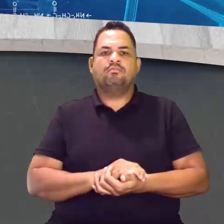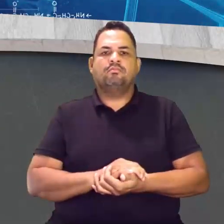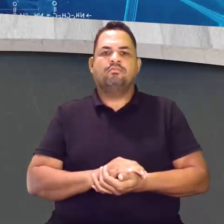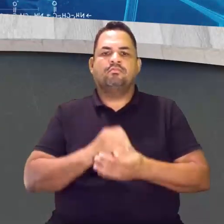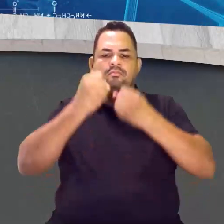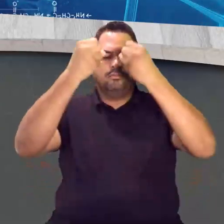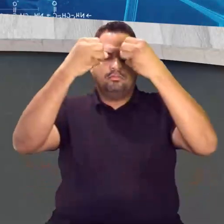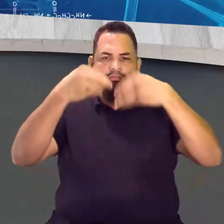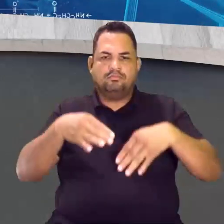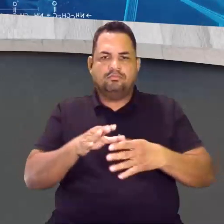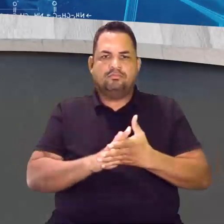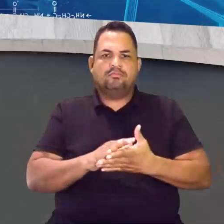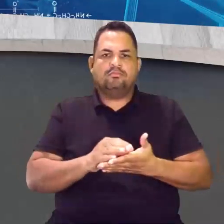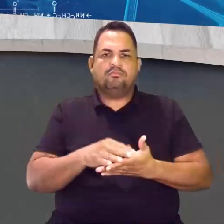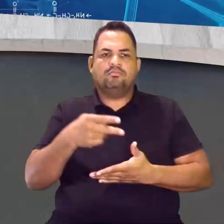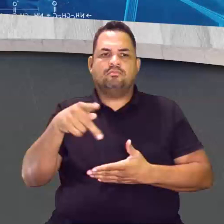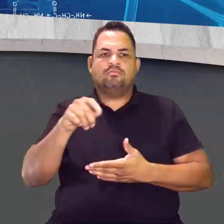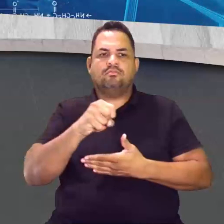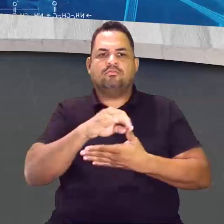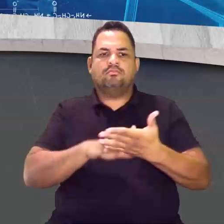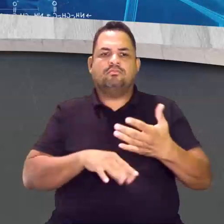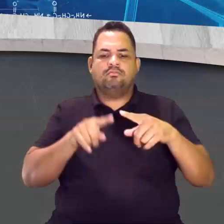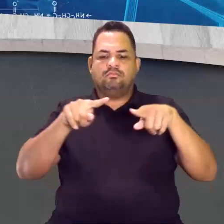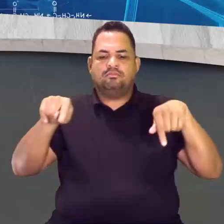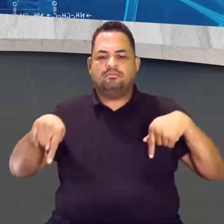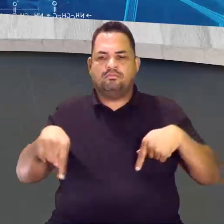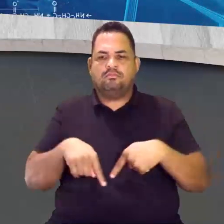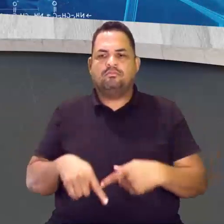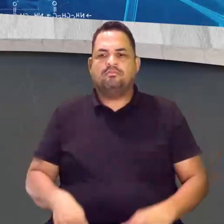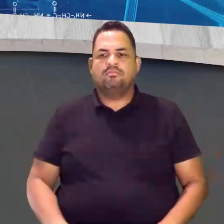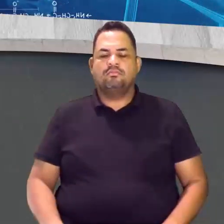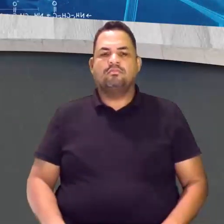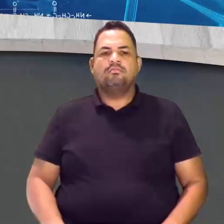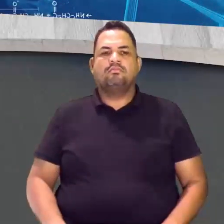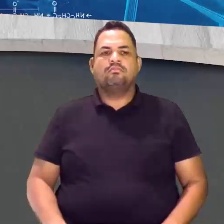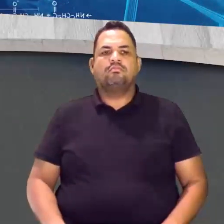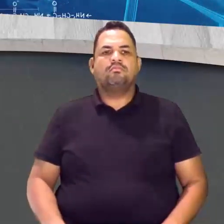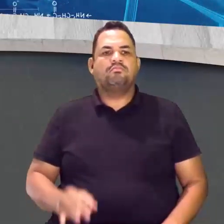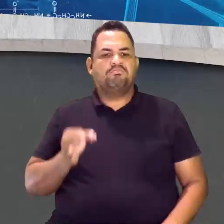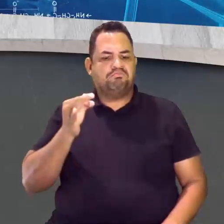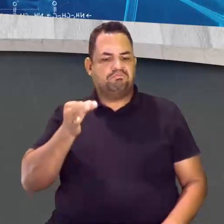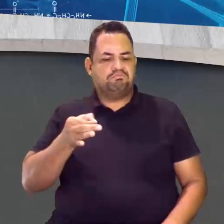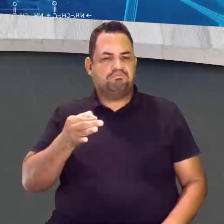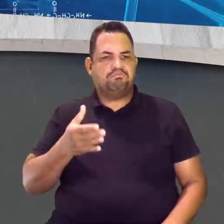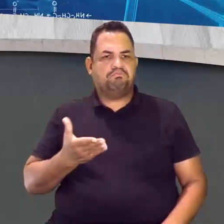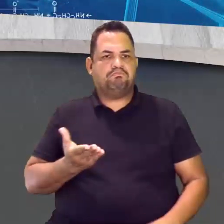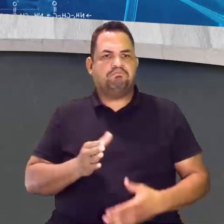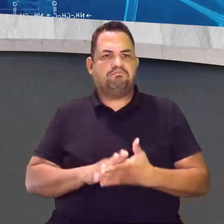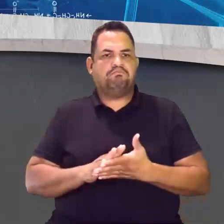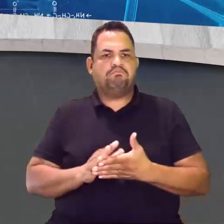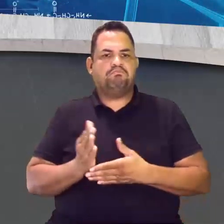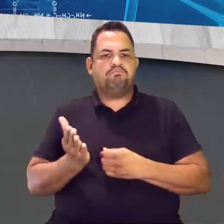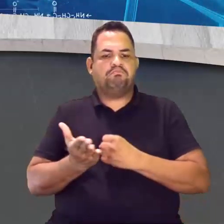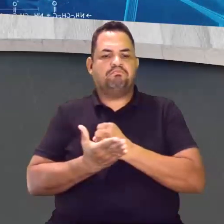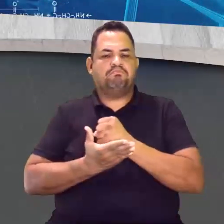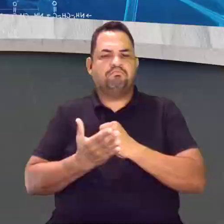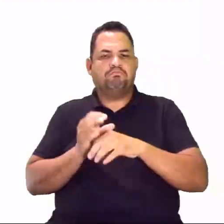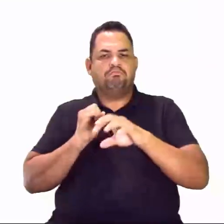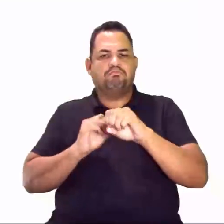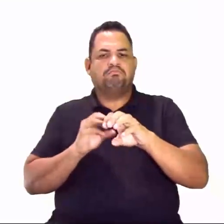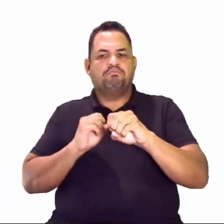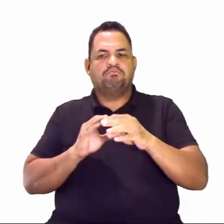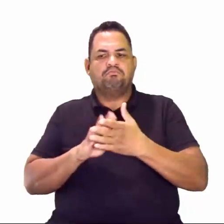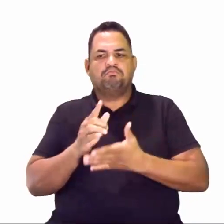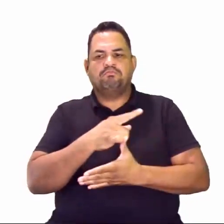comentário sobre a sua atividade de sala, que você, com certeza, com base nos